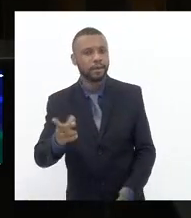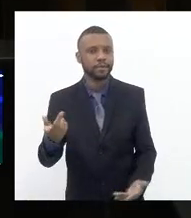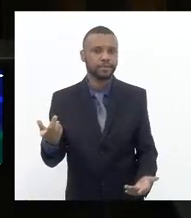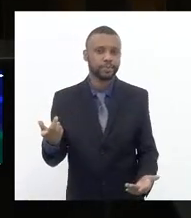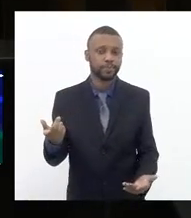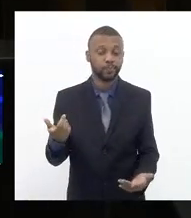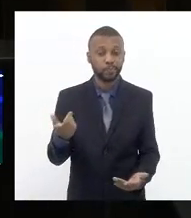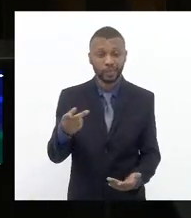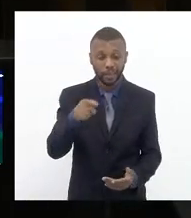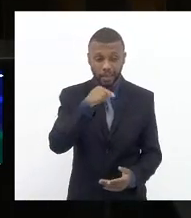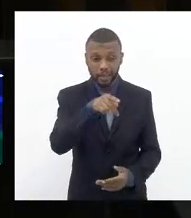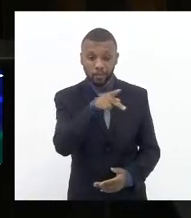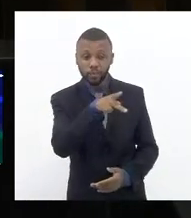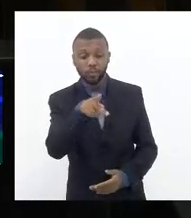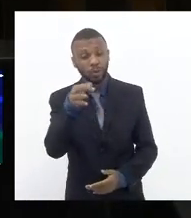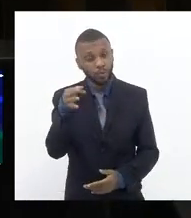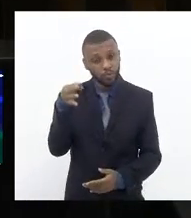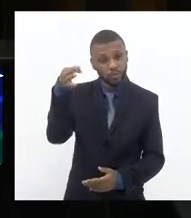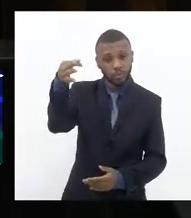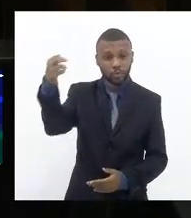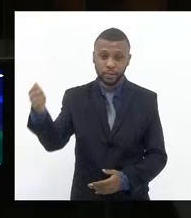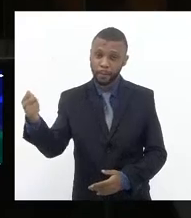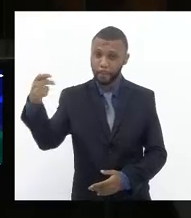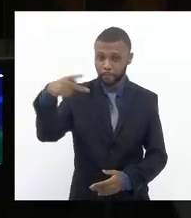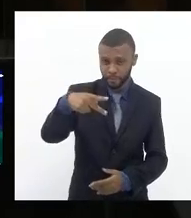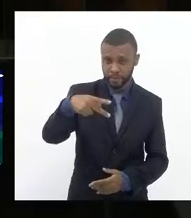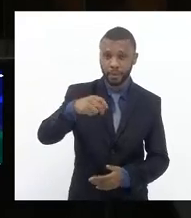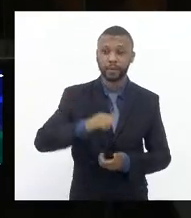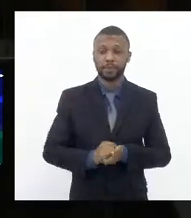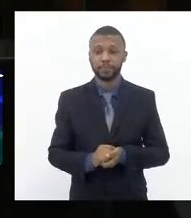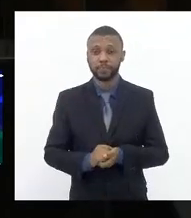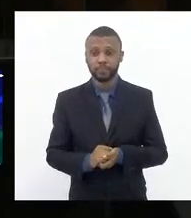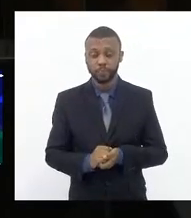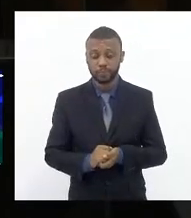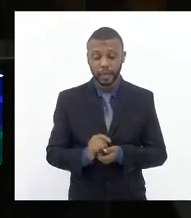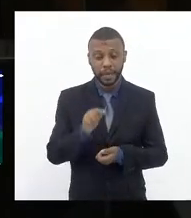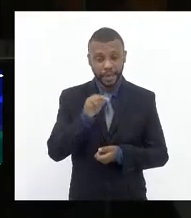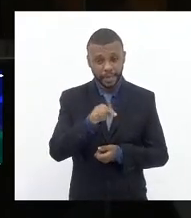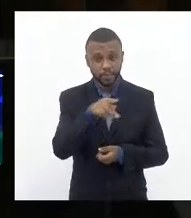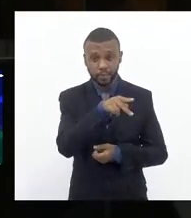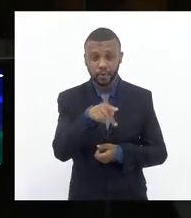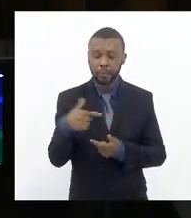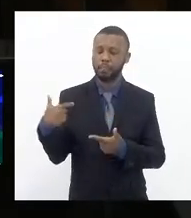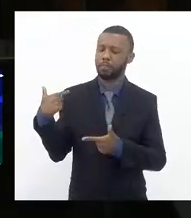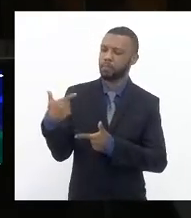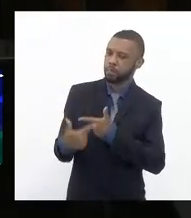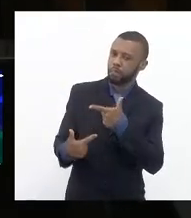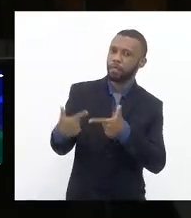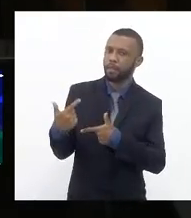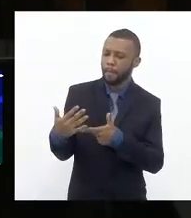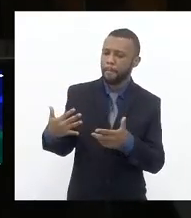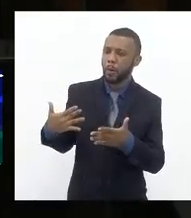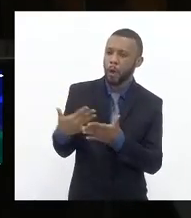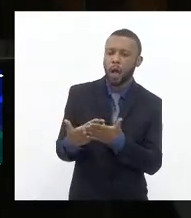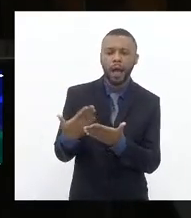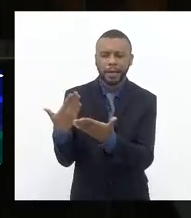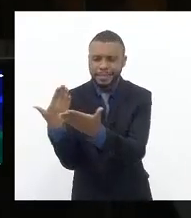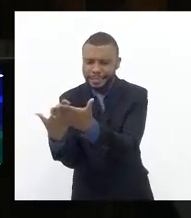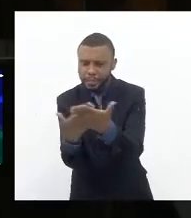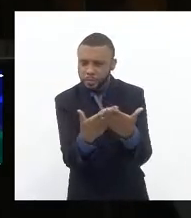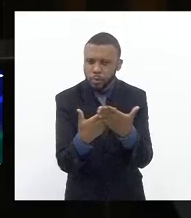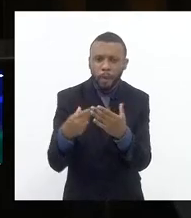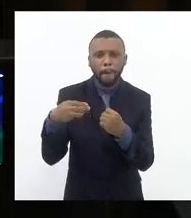esse professor, na hora da sua aposentadoria, esse professor que, ao longo da sua carreira, fez mestrado, fez